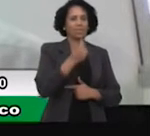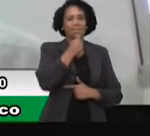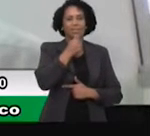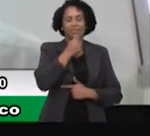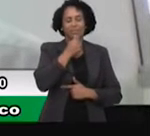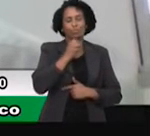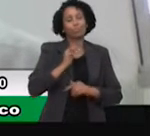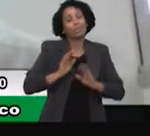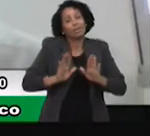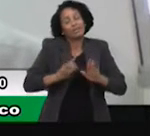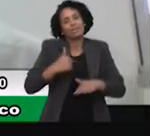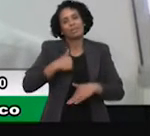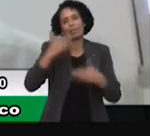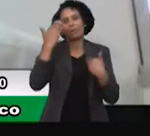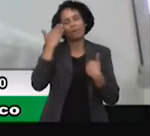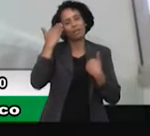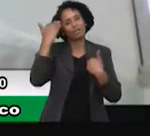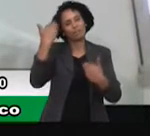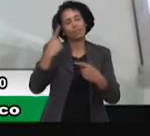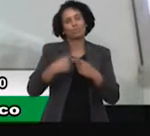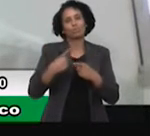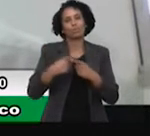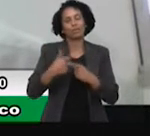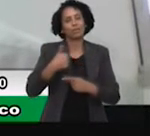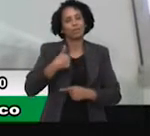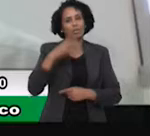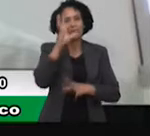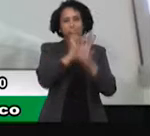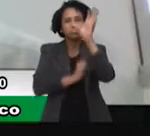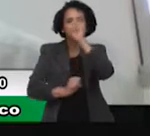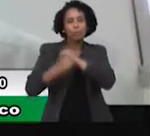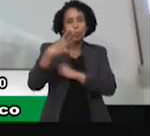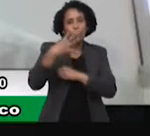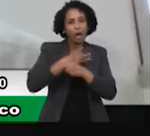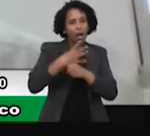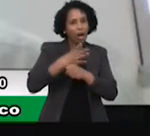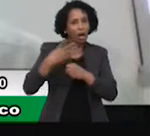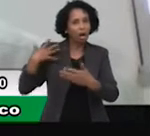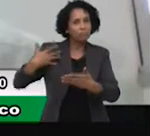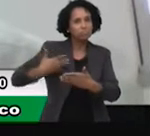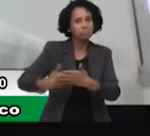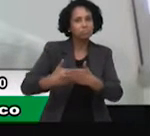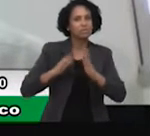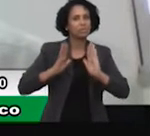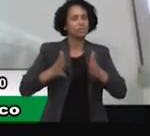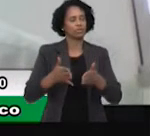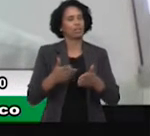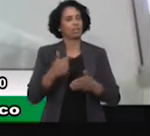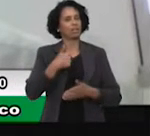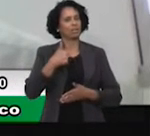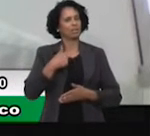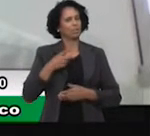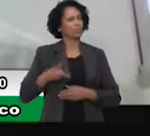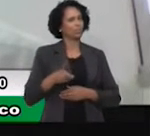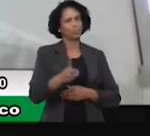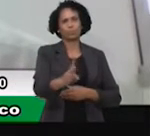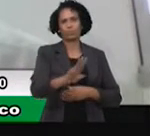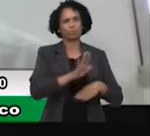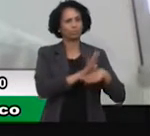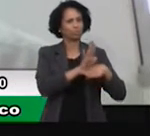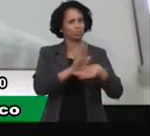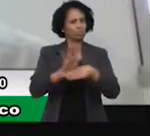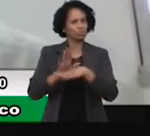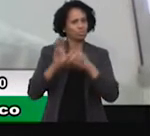vocês, de um modo ou de outro, me ensinaram ao longo desses 4 anos e pretendo continuar contribuindo com essa